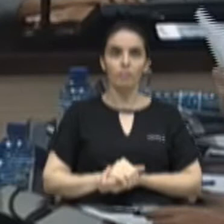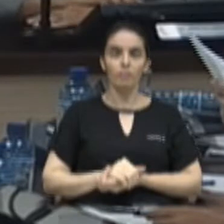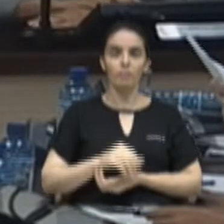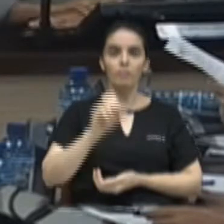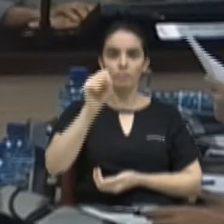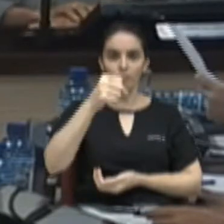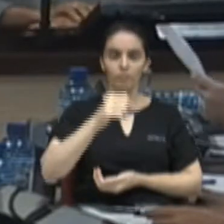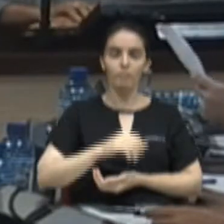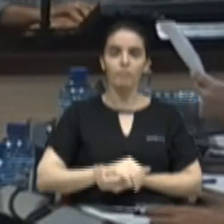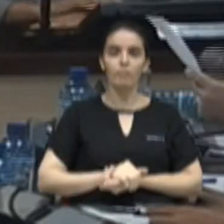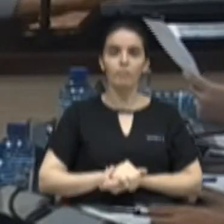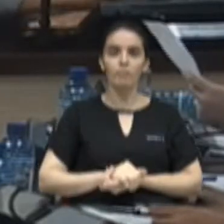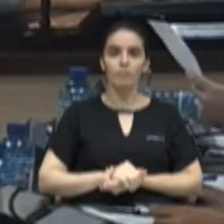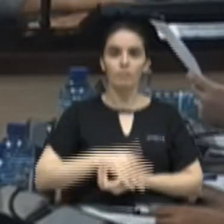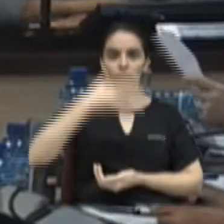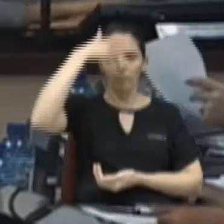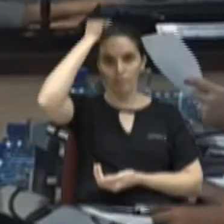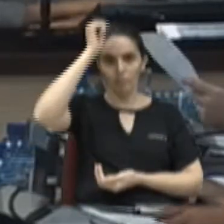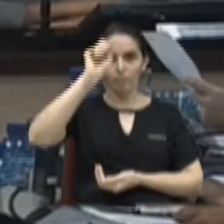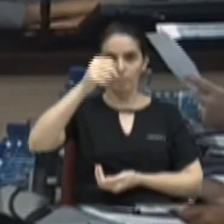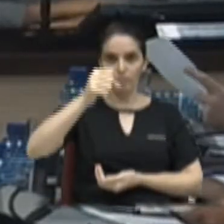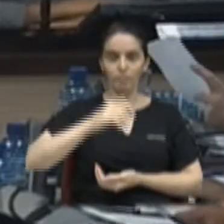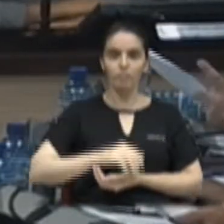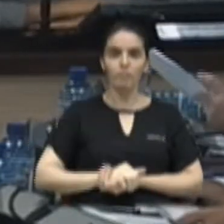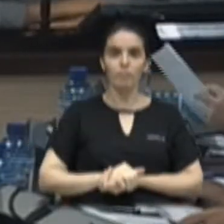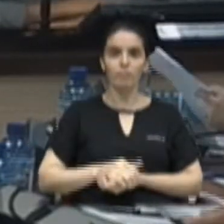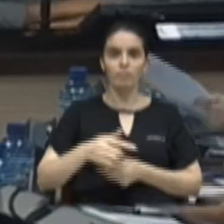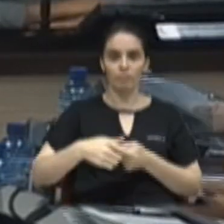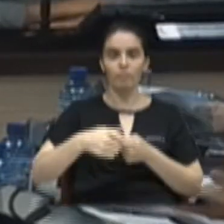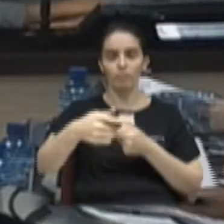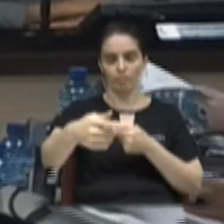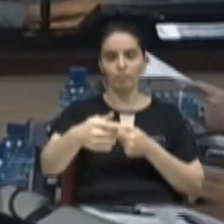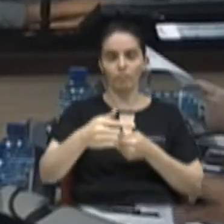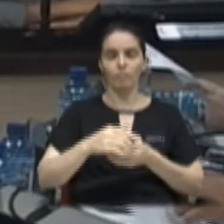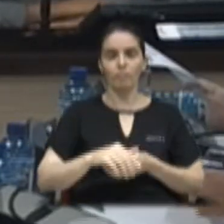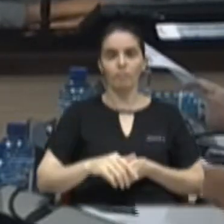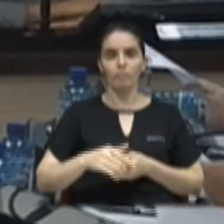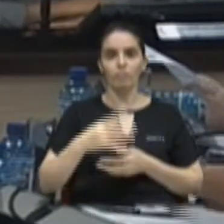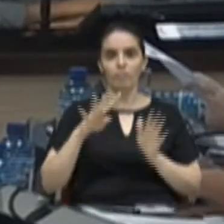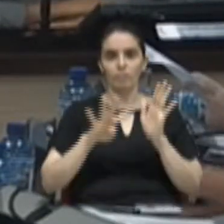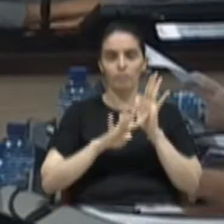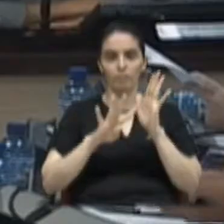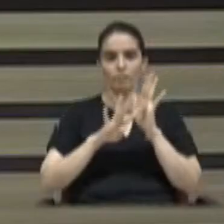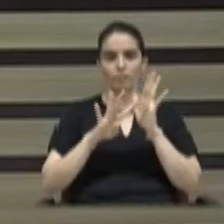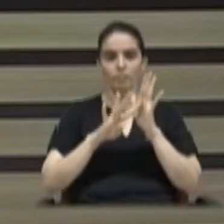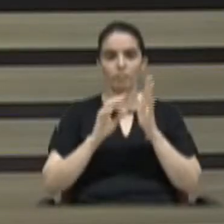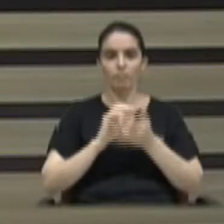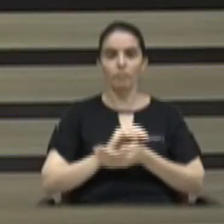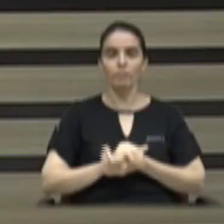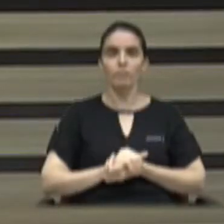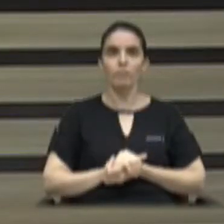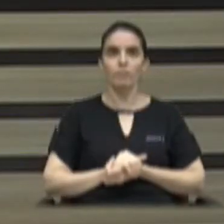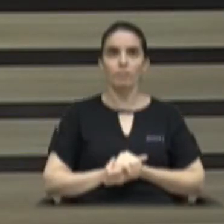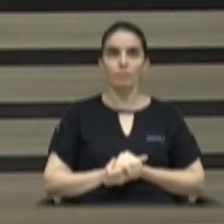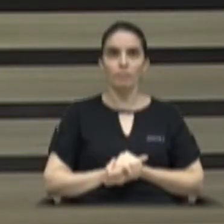Sim, presidente. Toninho Franco. Sim. Adiado por uma sessão, o item 4 da pauta.